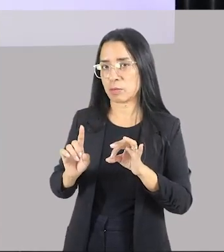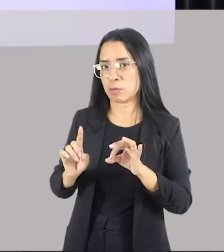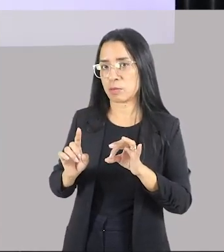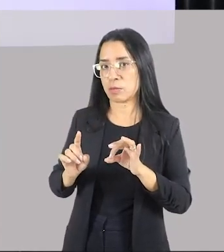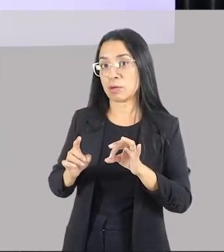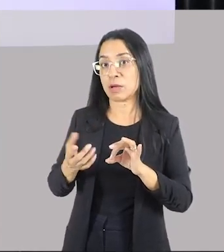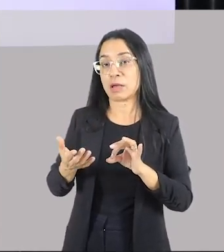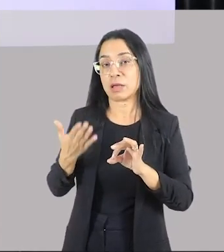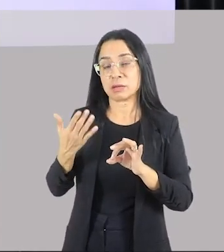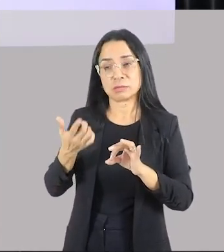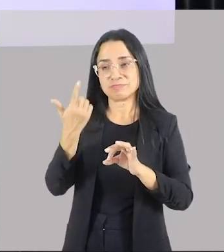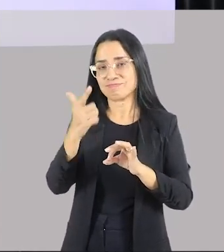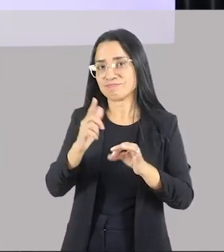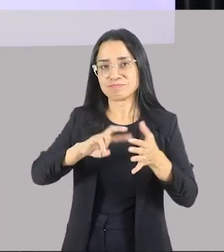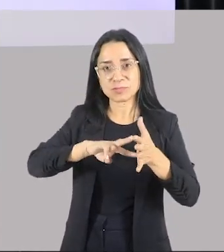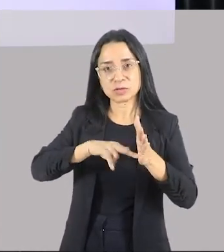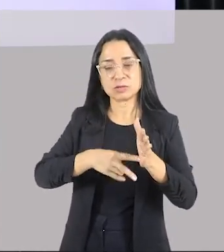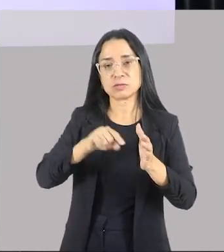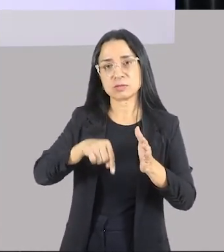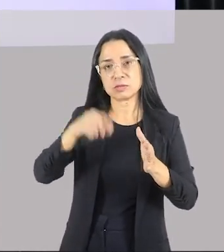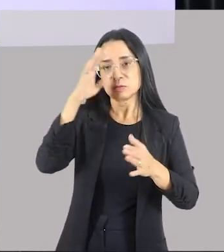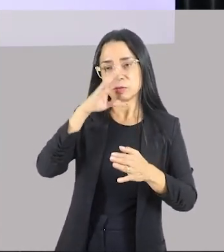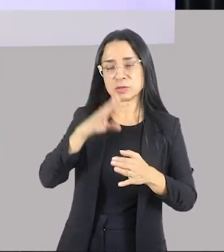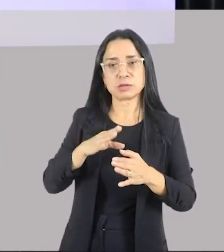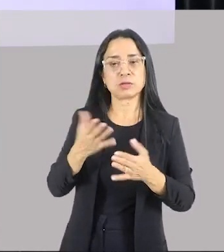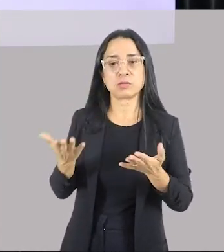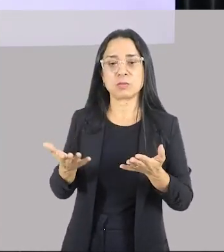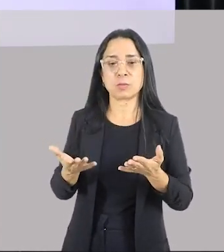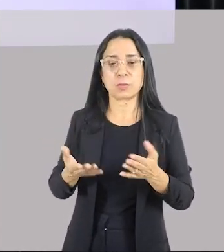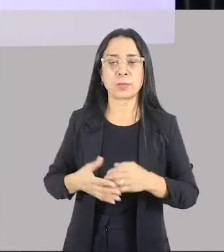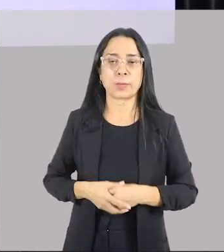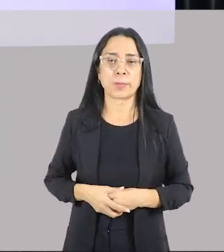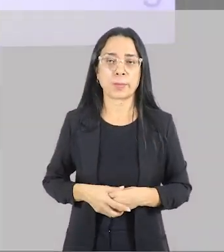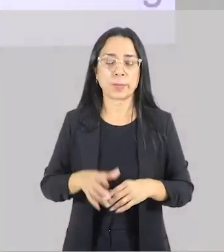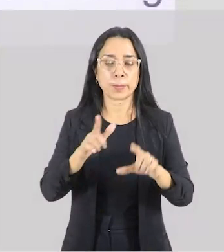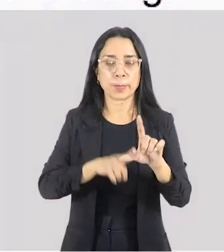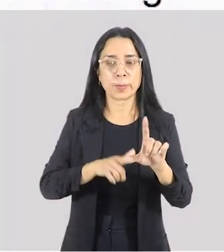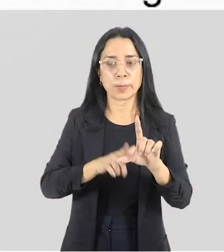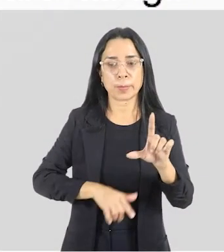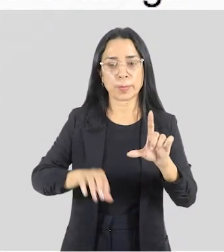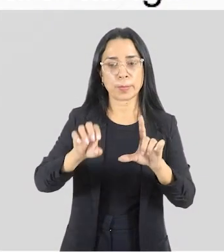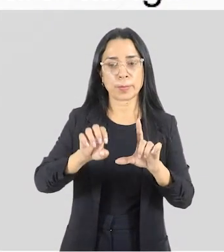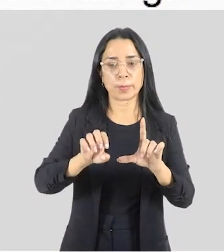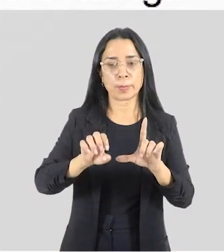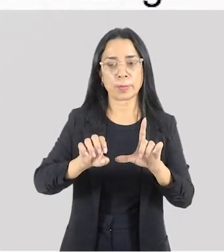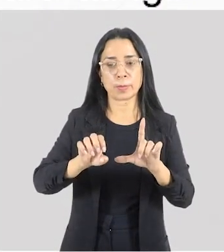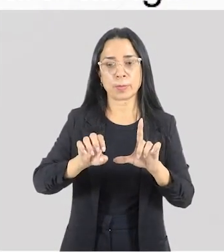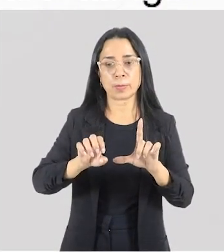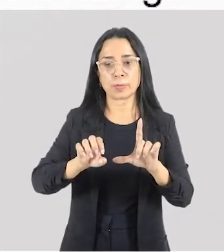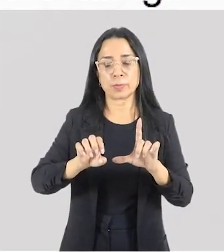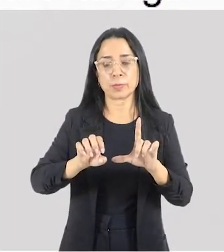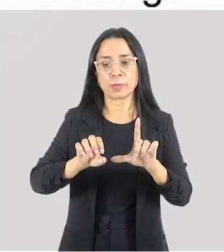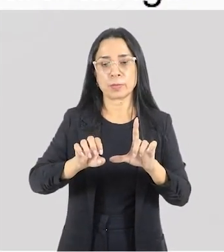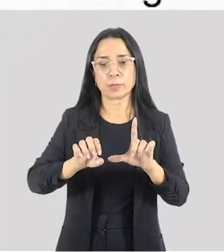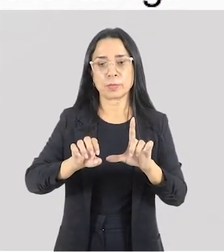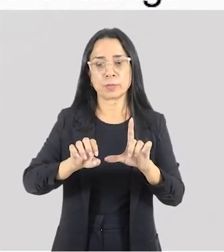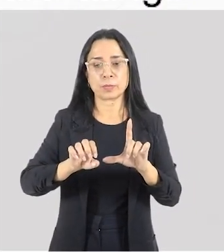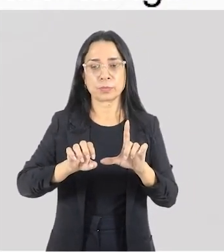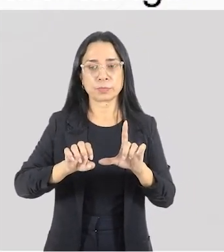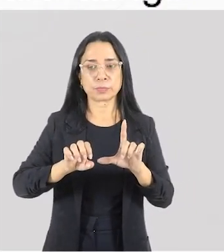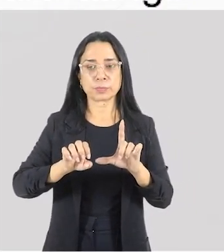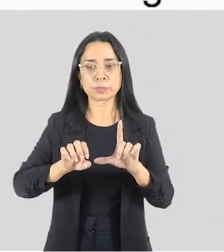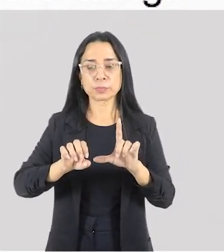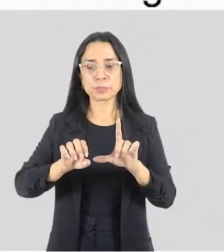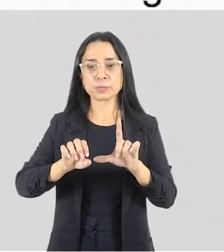mais na frente, que vai ser tutelado pelo próprio Estado. E a letra E, né? Em geral, o movimento